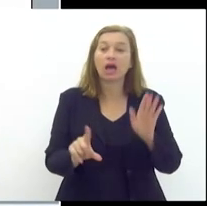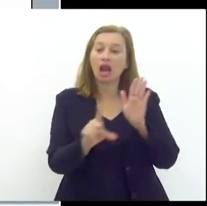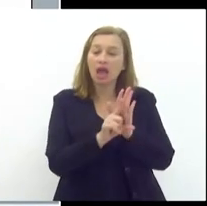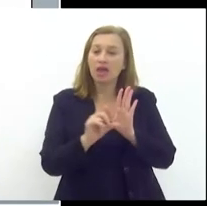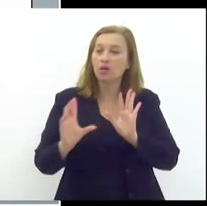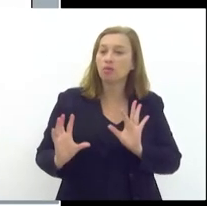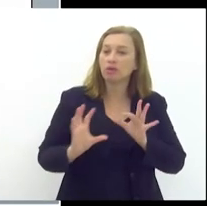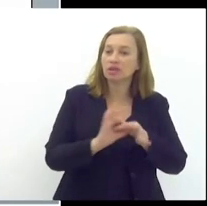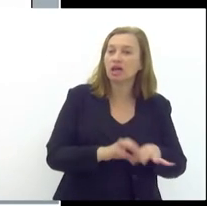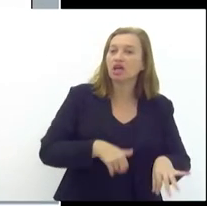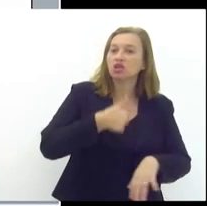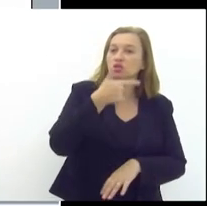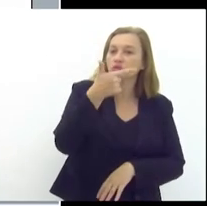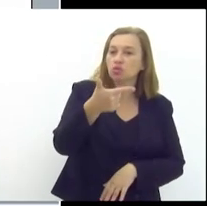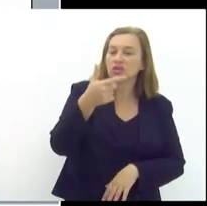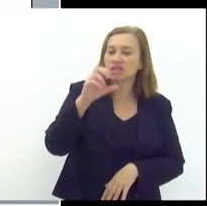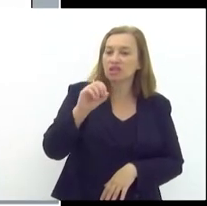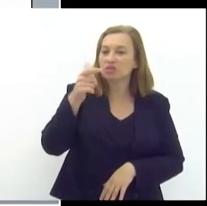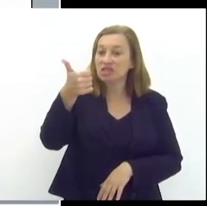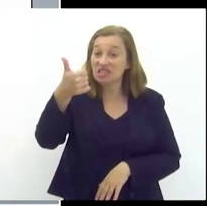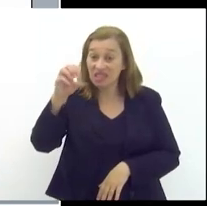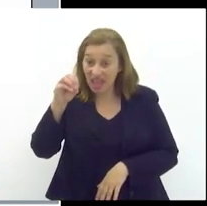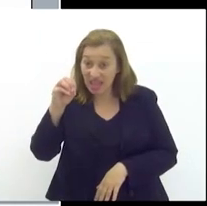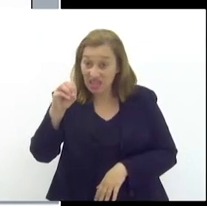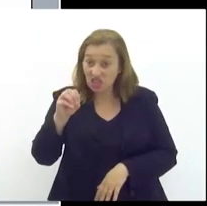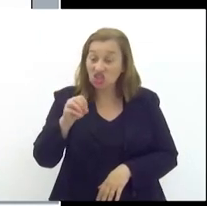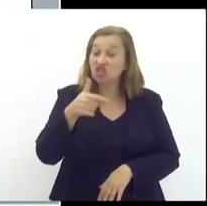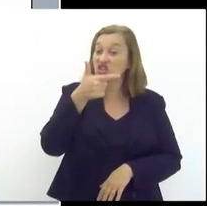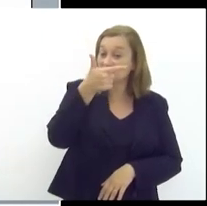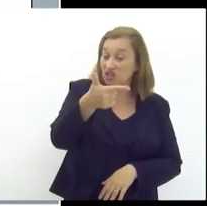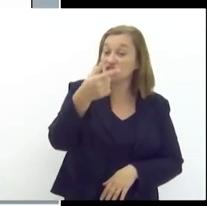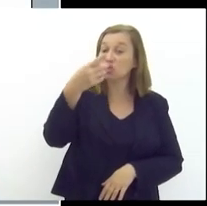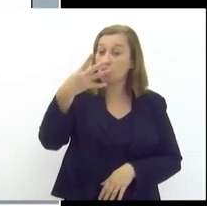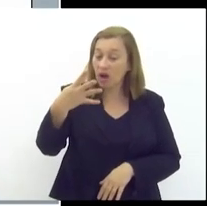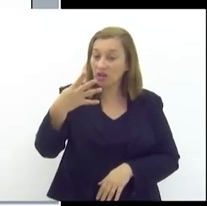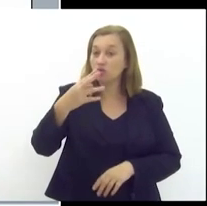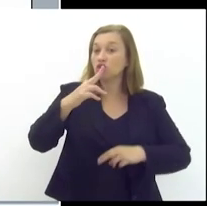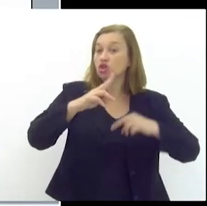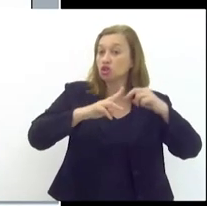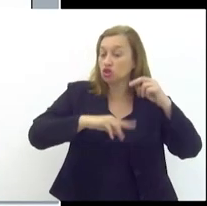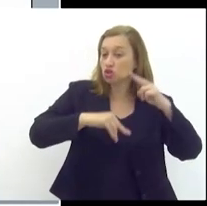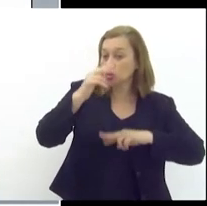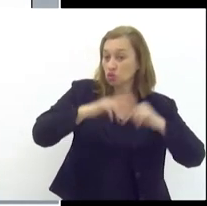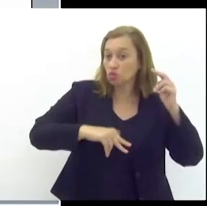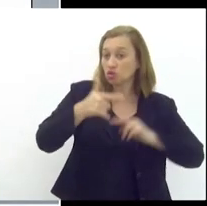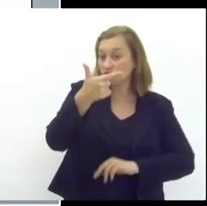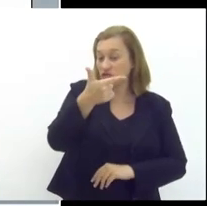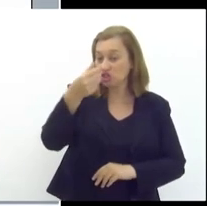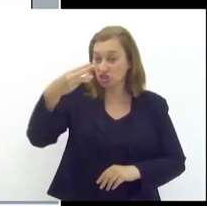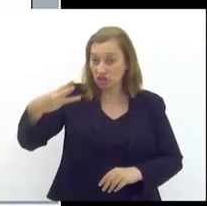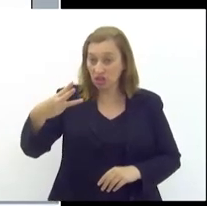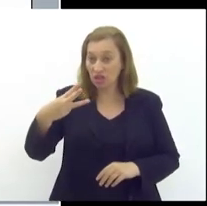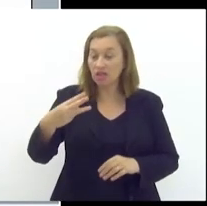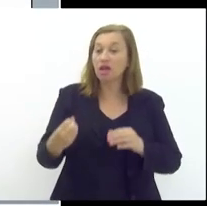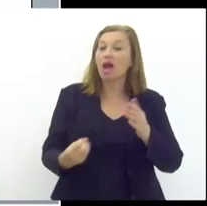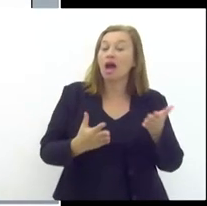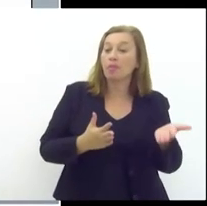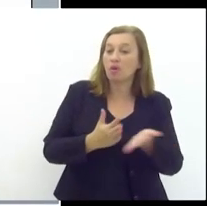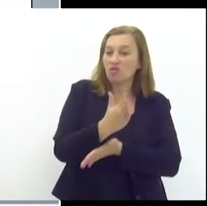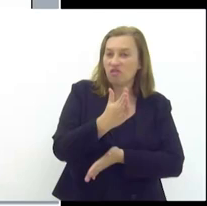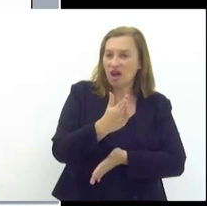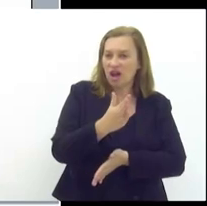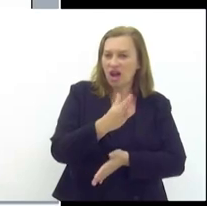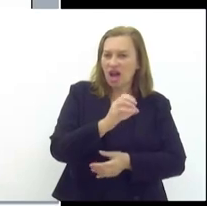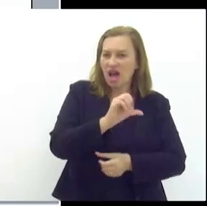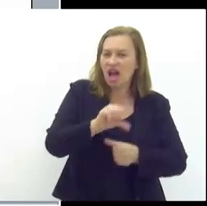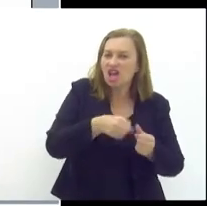complementar 210 de 24 de junho de 23 fizemos aprovar a renovação do fap